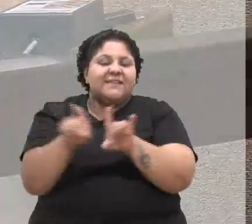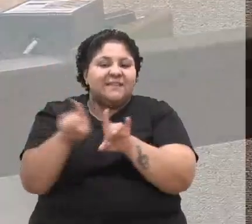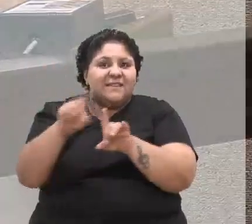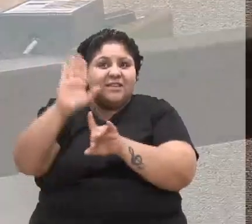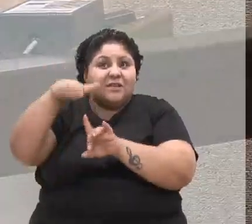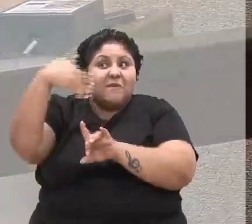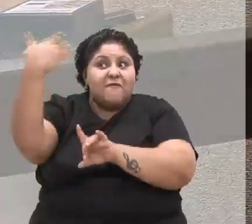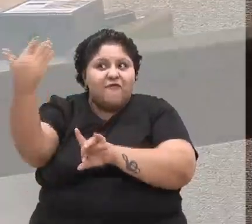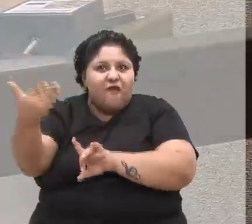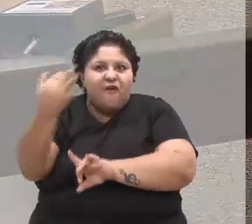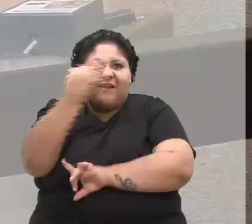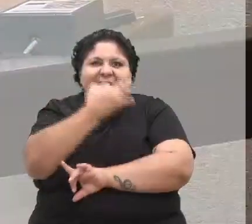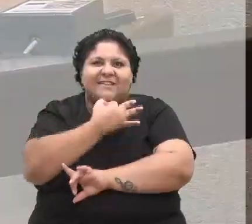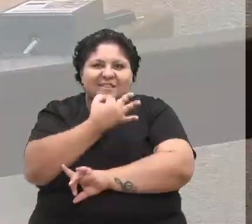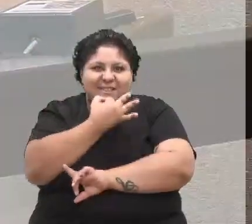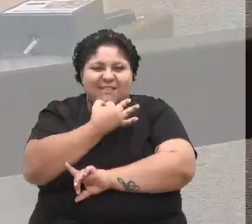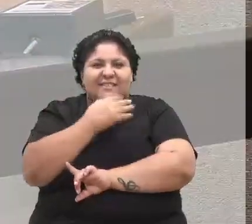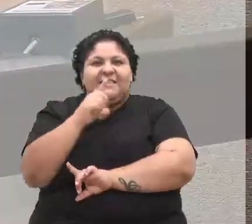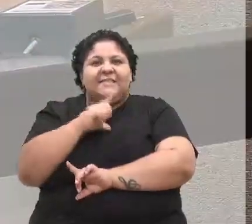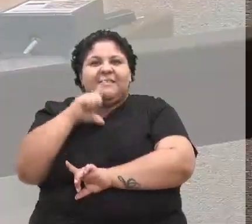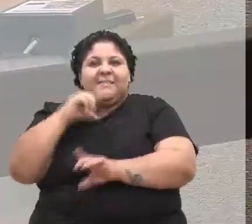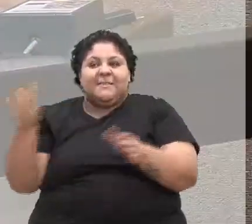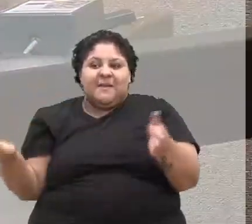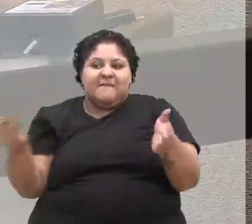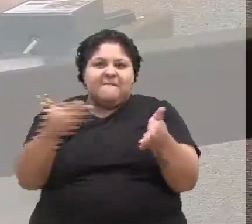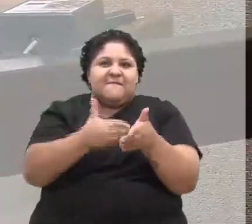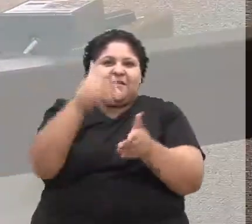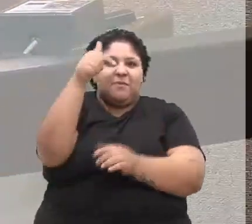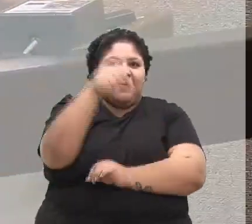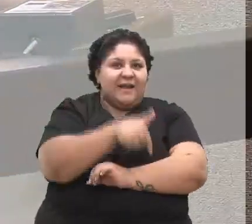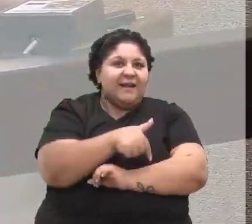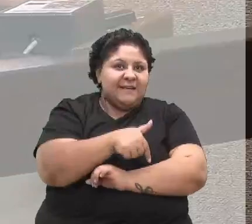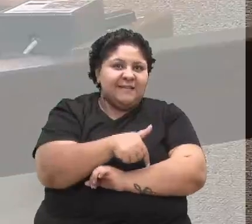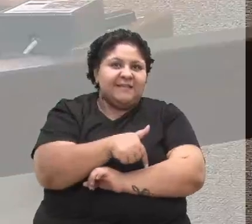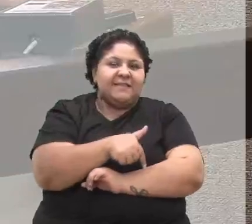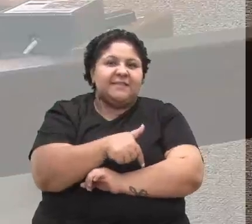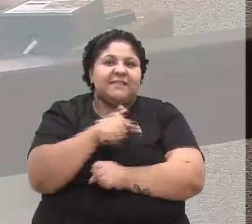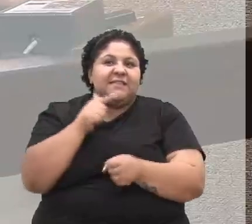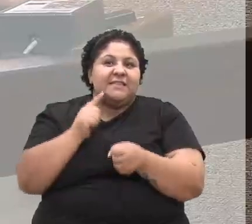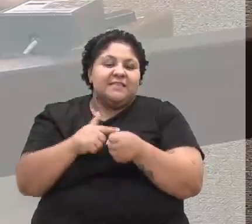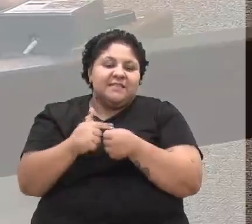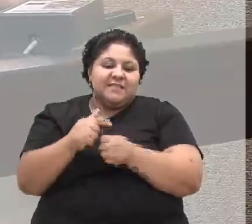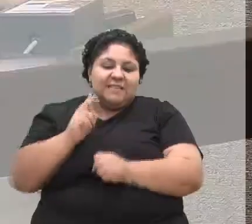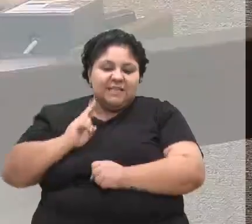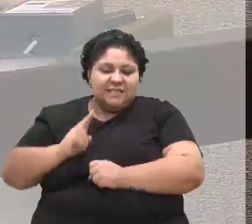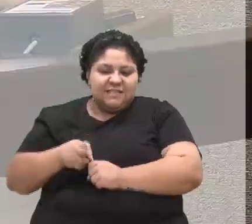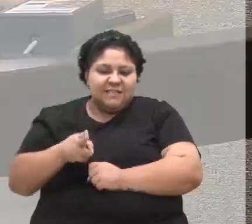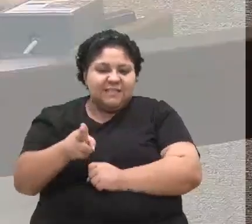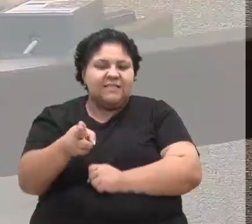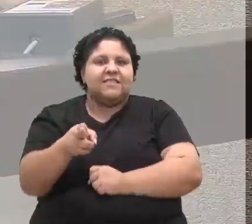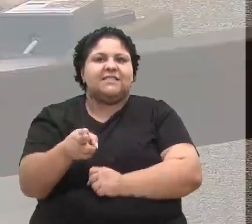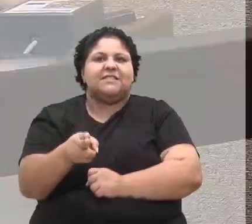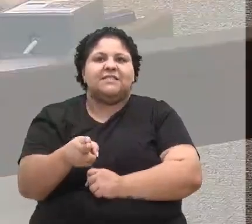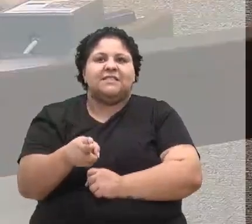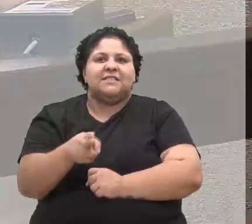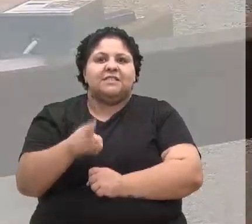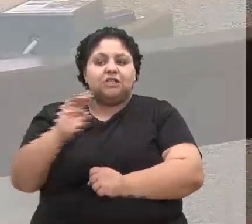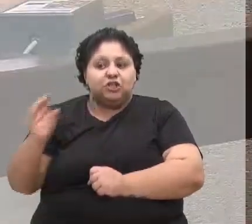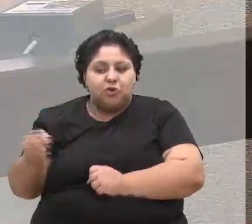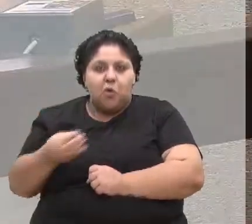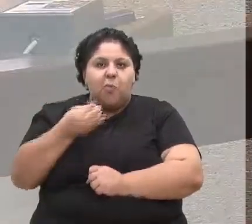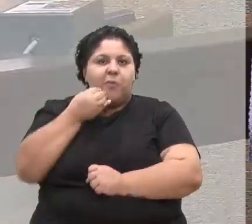de Caxias do Sul, que tem vindo para cá, para Caxias, como uma cidade que sempre será uma cidade de